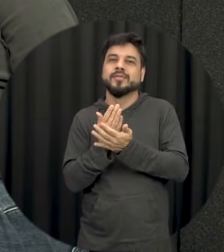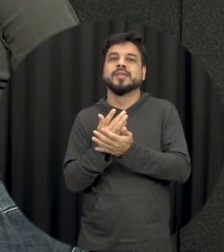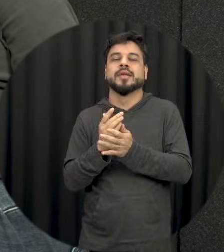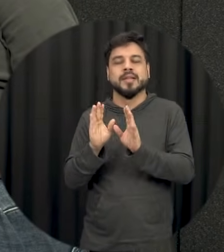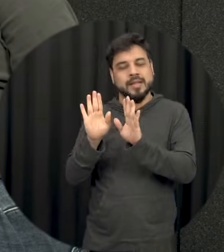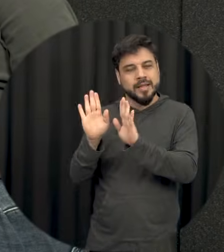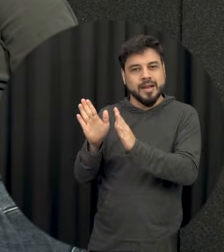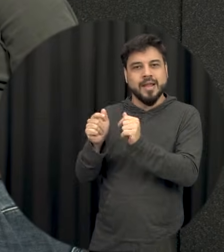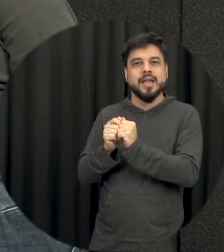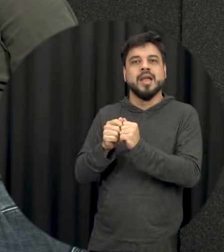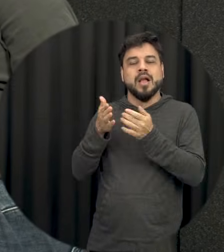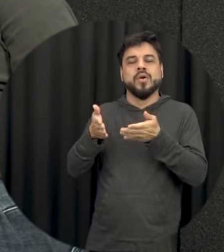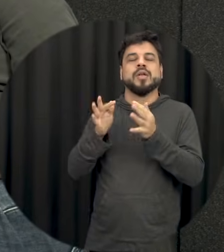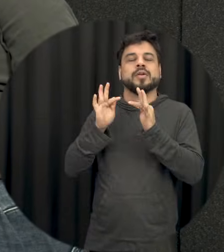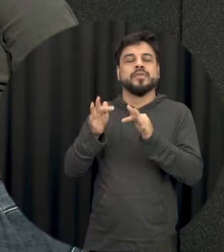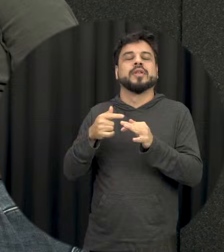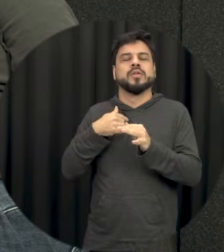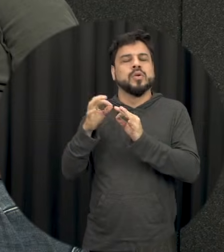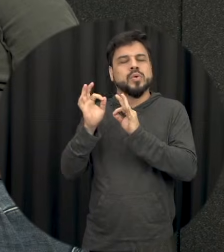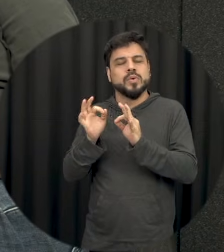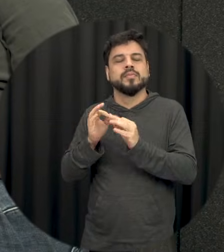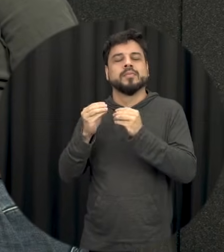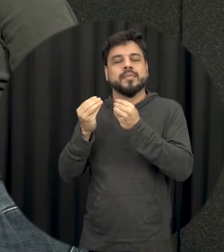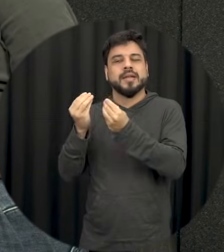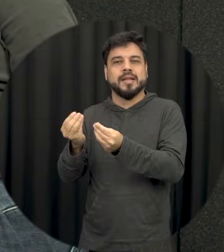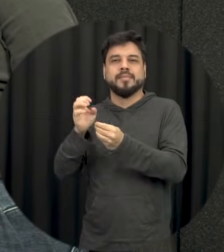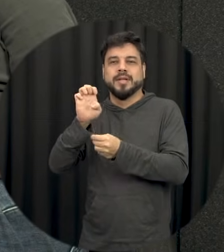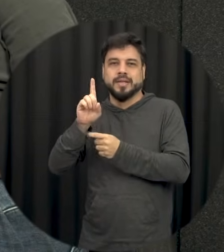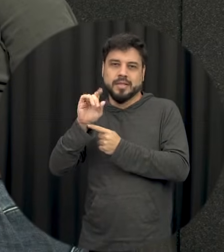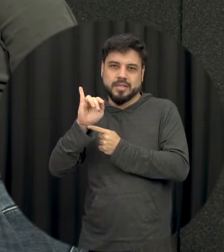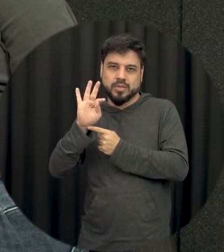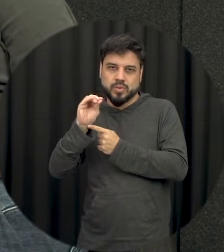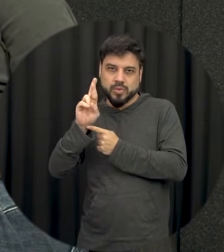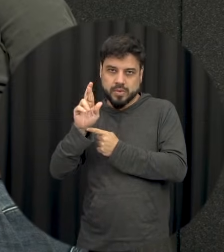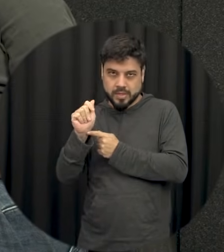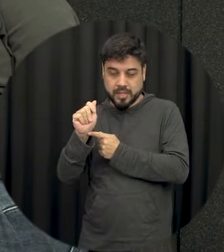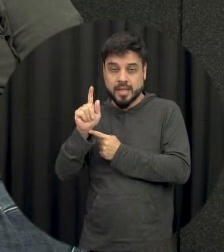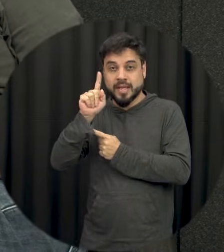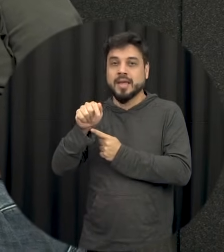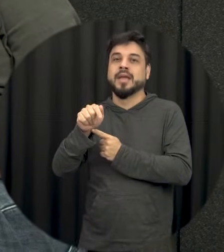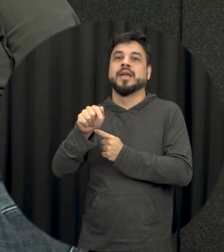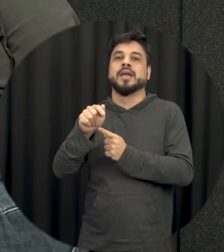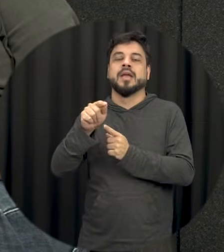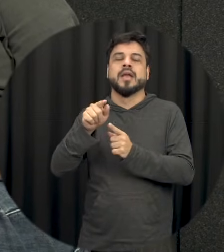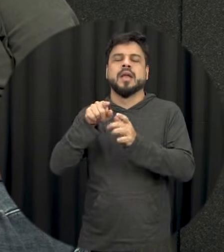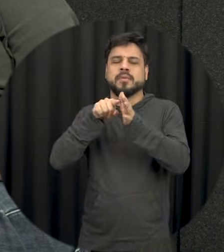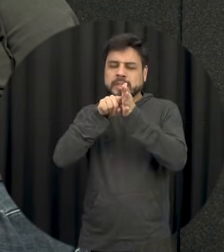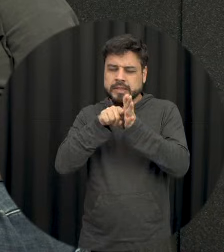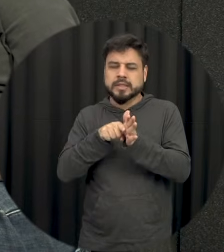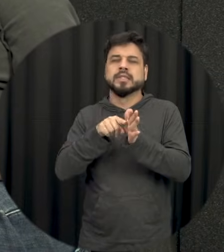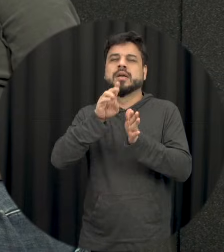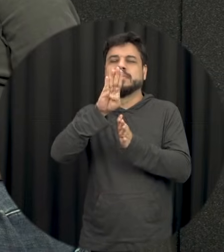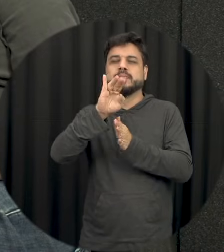estou me decidindo a fazer os últimos ajustes e mandar para a editora. Que é justamente a biografia intelectual, trajetória de Gioconda